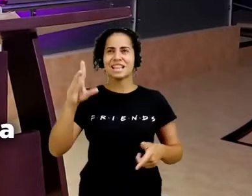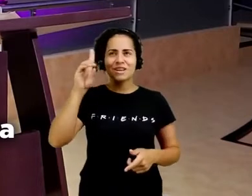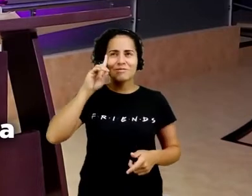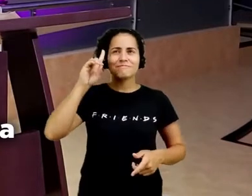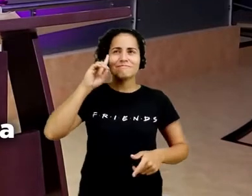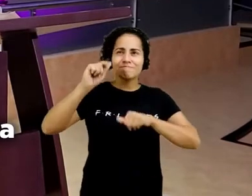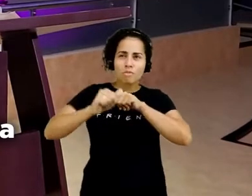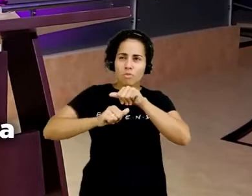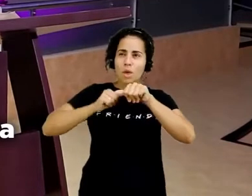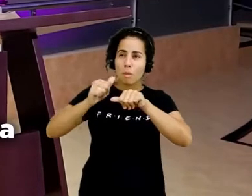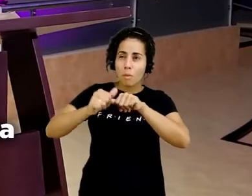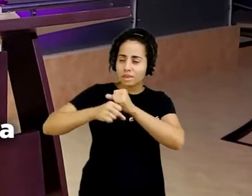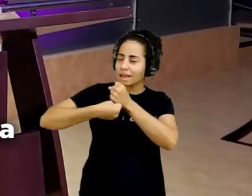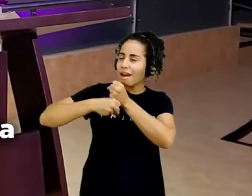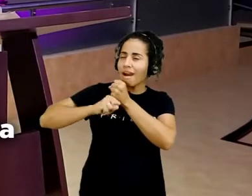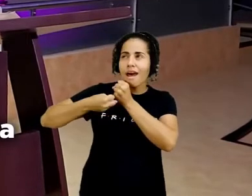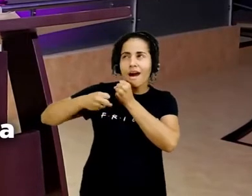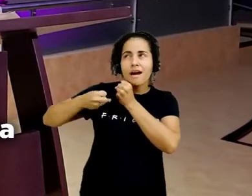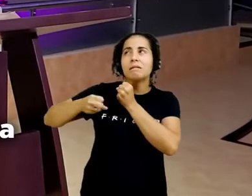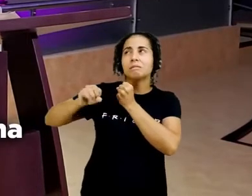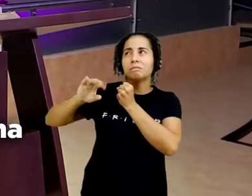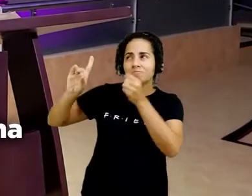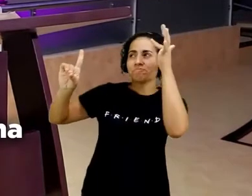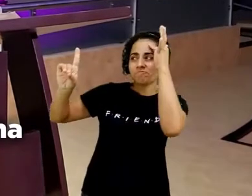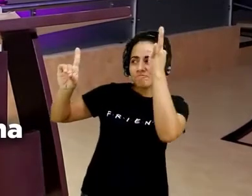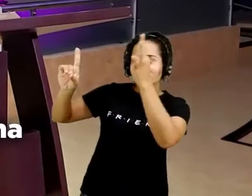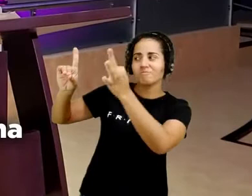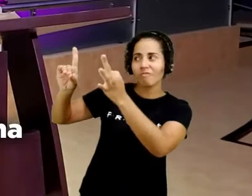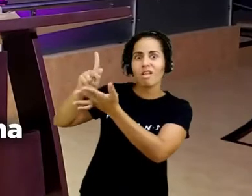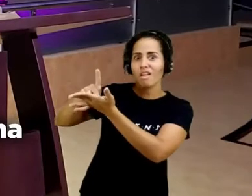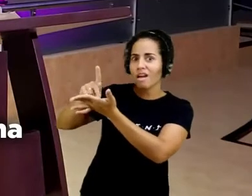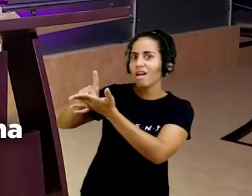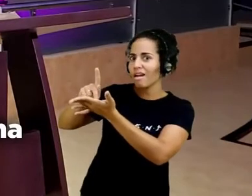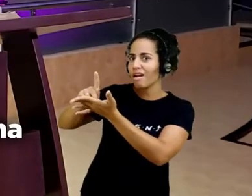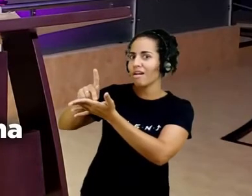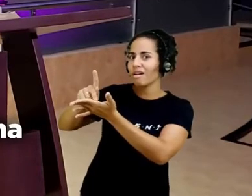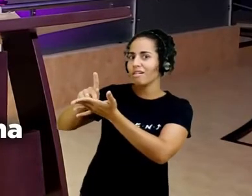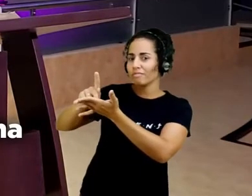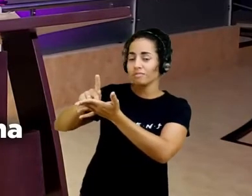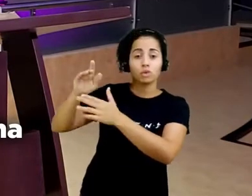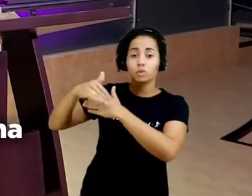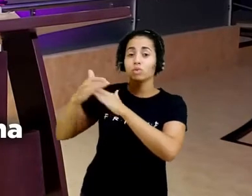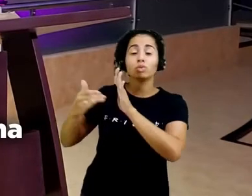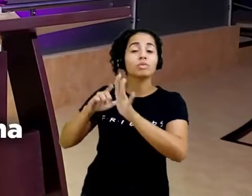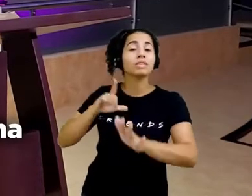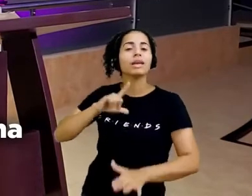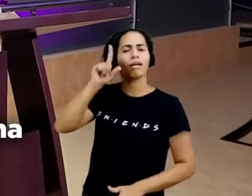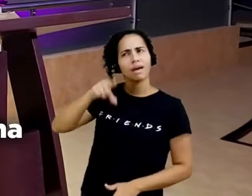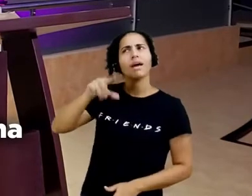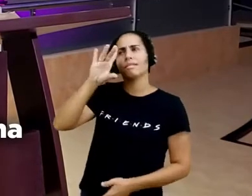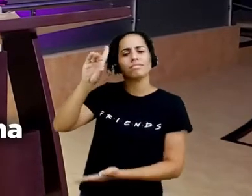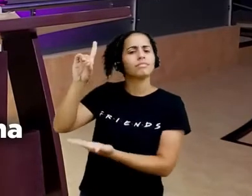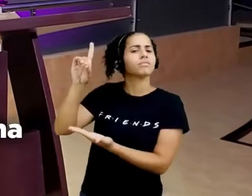manhã. Grande é a tua fidelidade. A minha porção é o Senhor, diz a minha